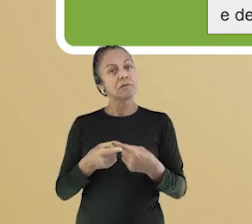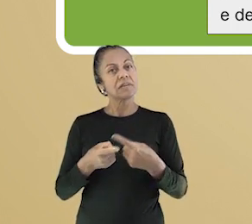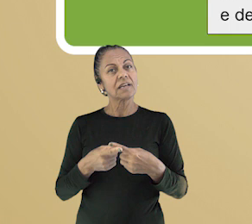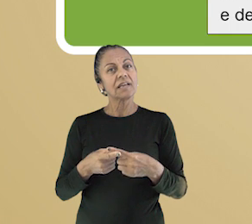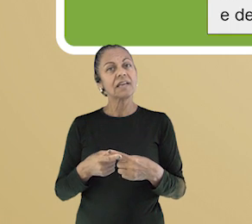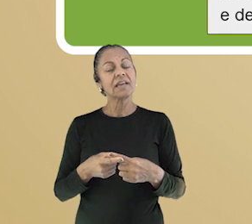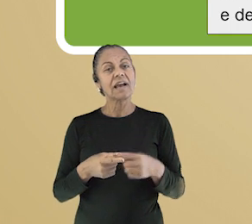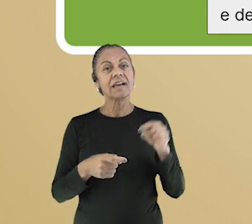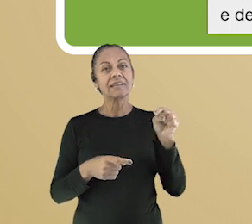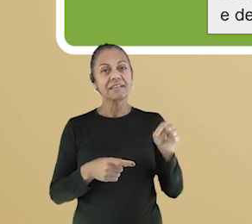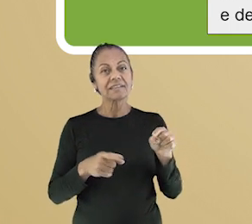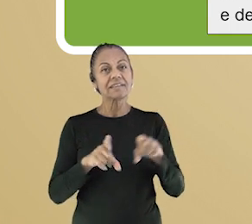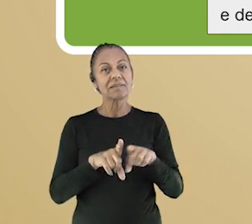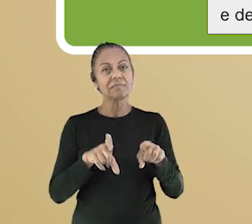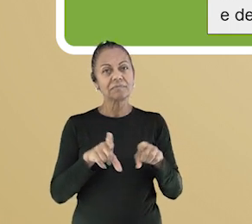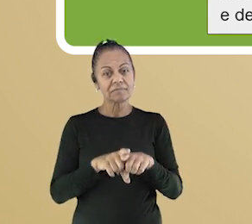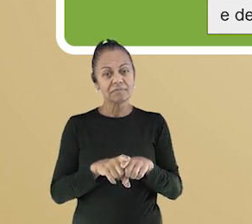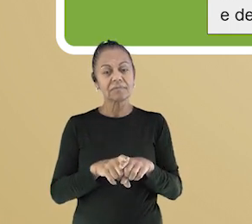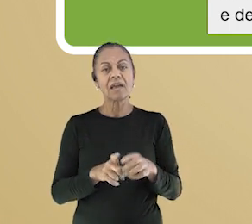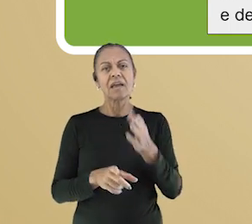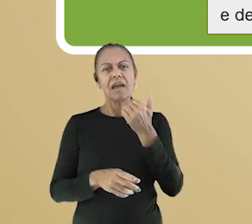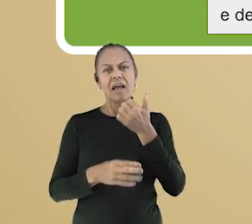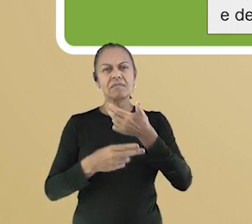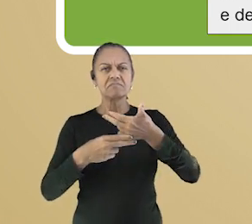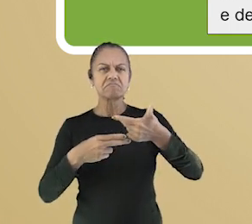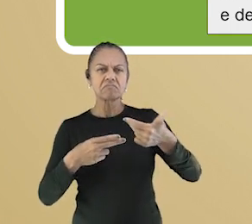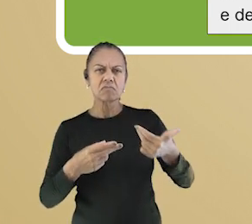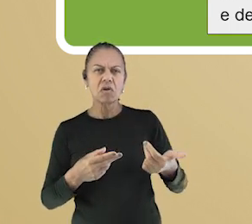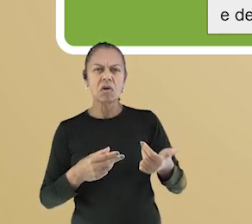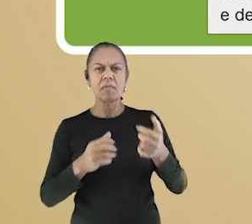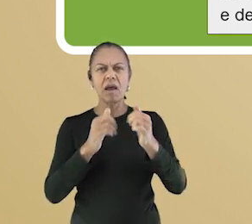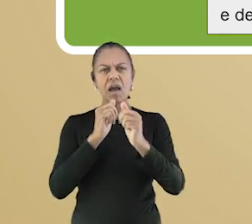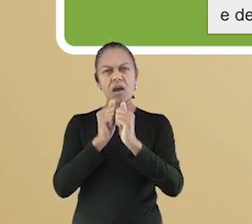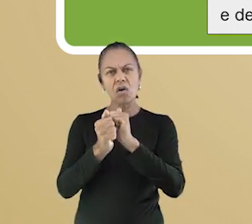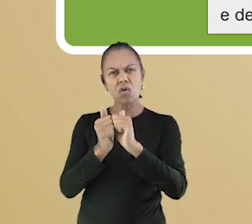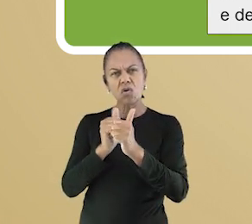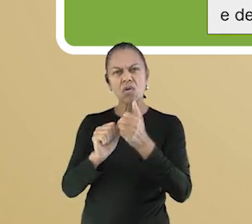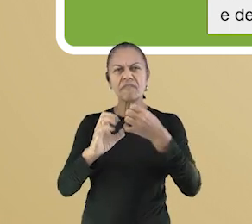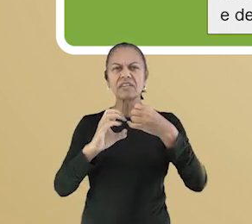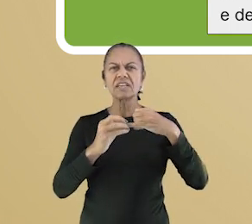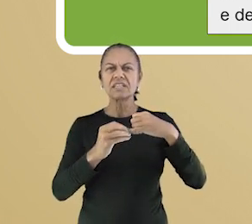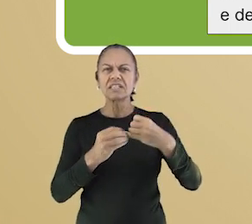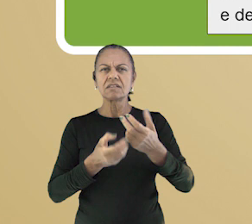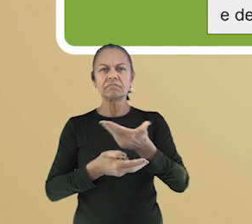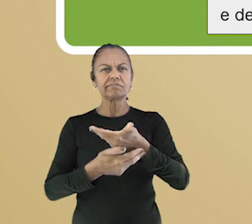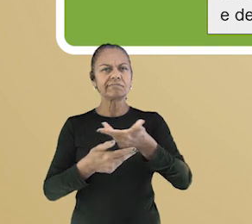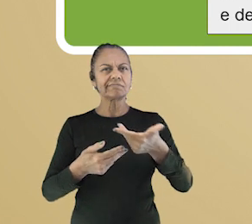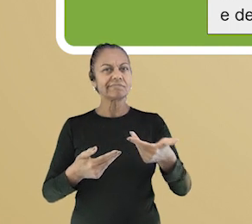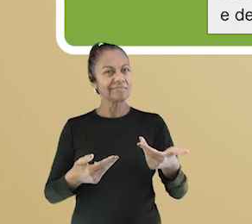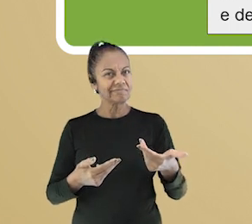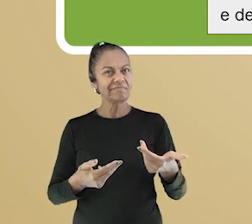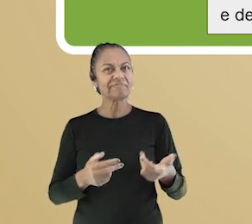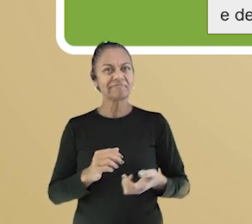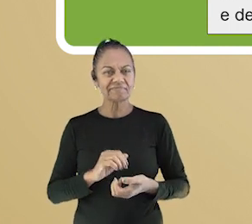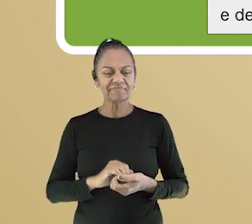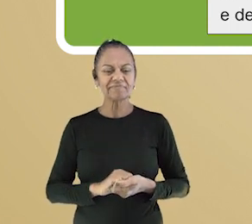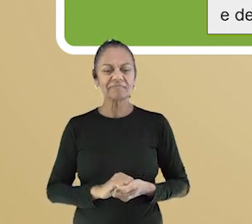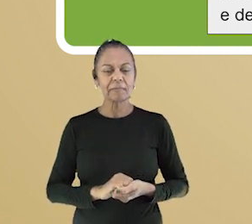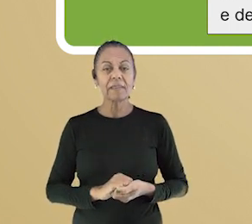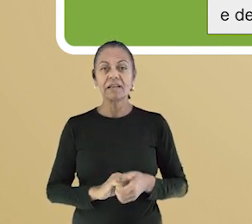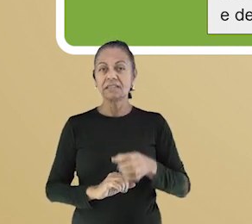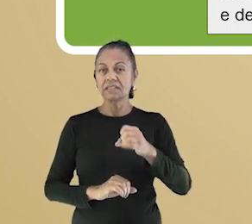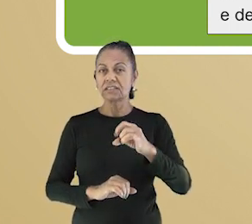desenvolvimento sustentável, eles também nos fornecem os produtos que a gente consome. Do mesmo jeito que eles nos fornecem feijão, nos fornecem o arroz,